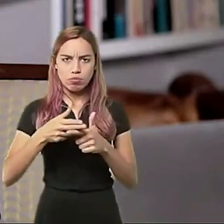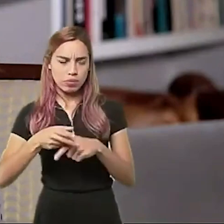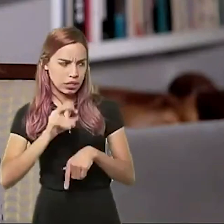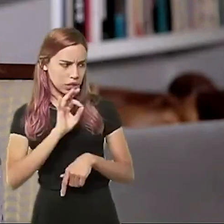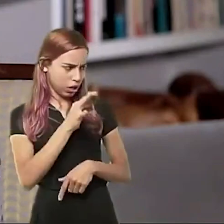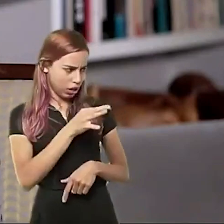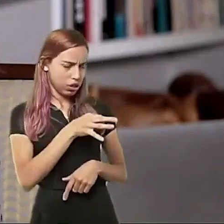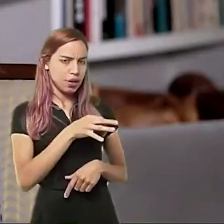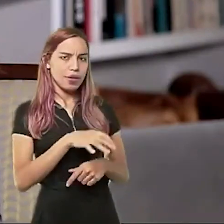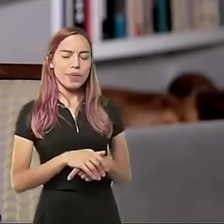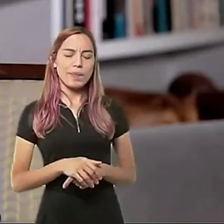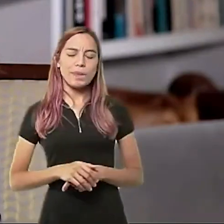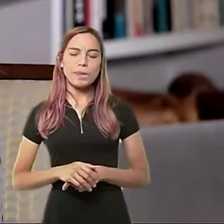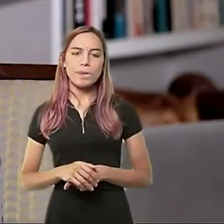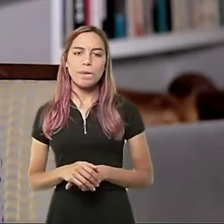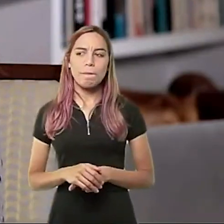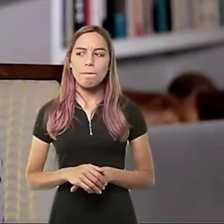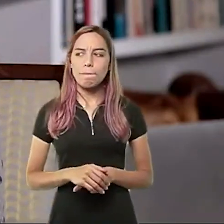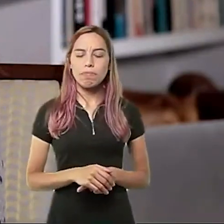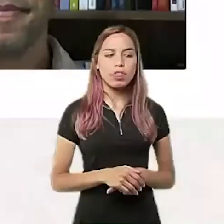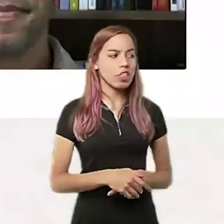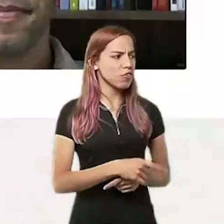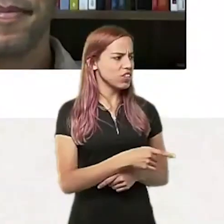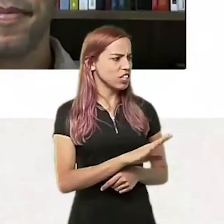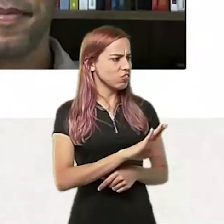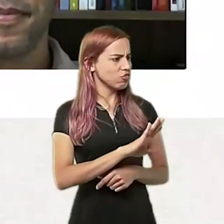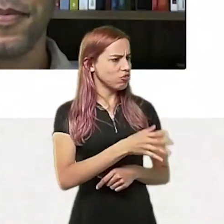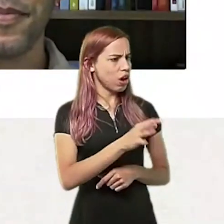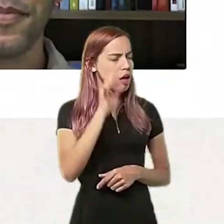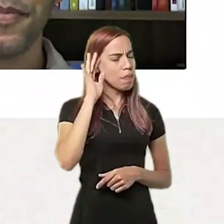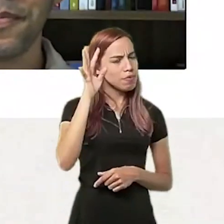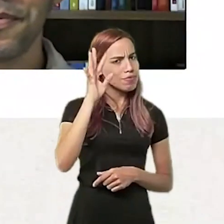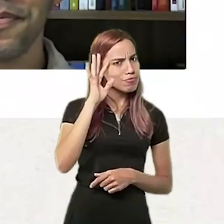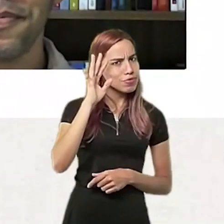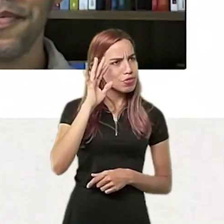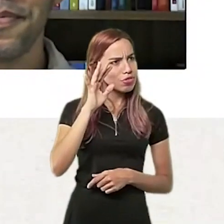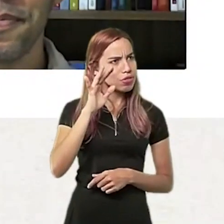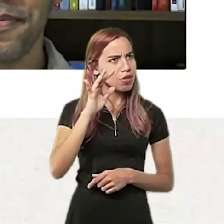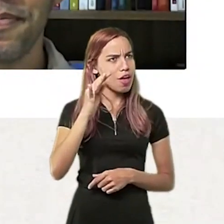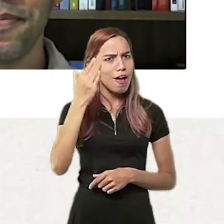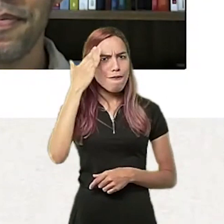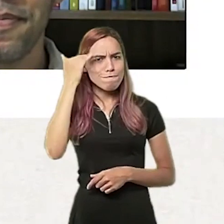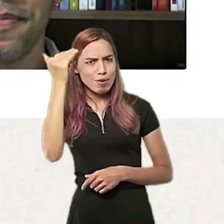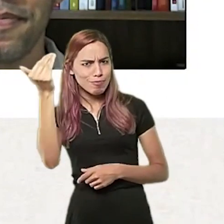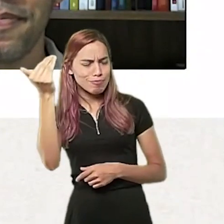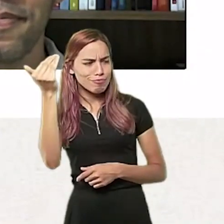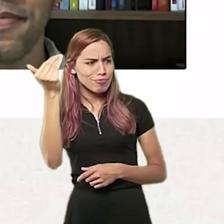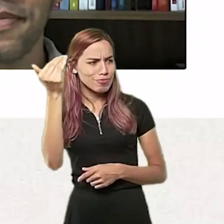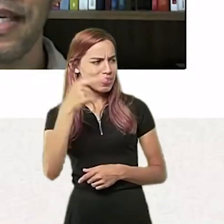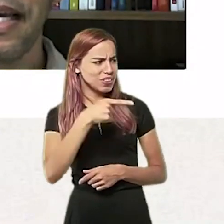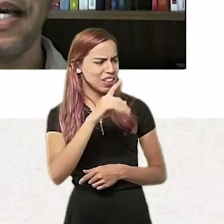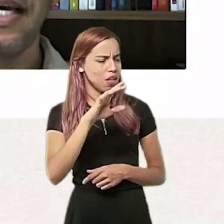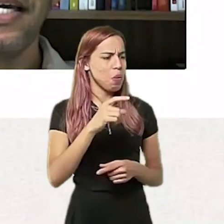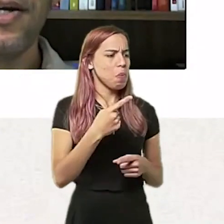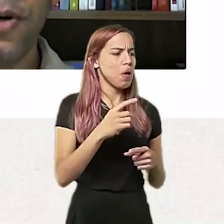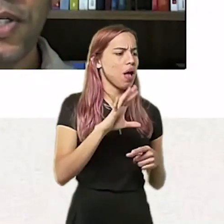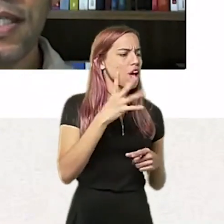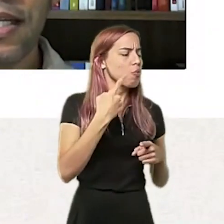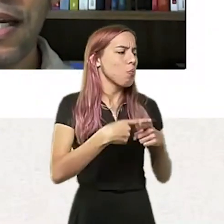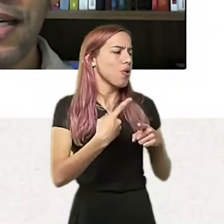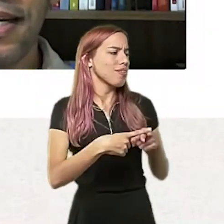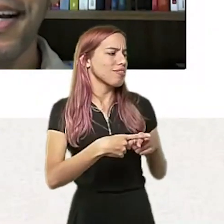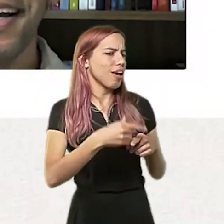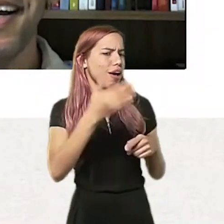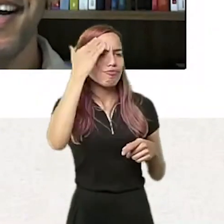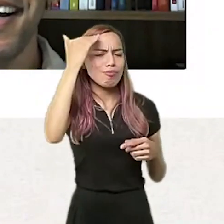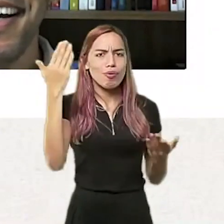best-seller, né? Assim, você imaginava esse sucesso? Você acha por que ele fez tanto sucesso? Está que fazendo.